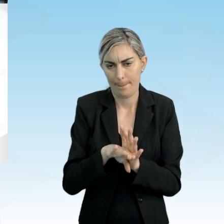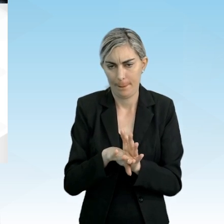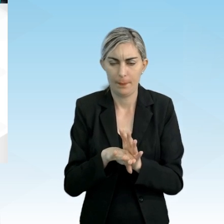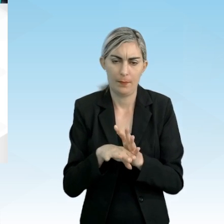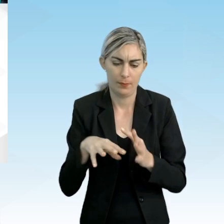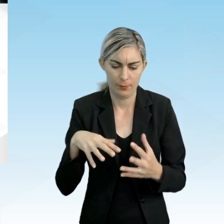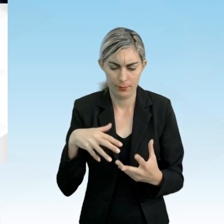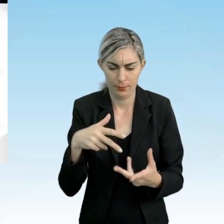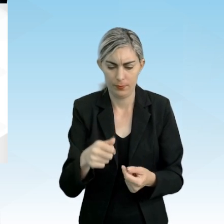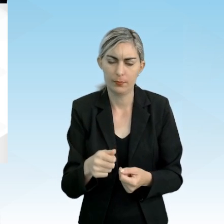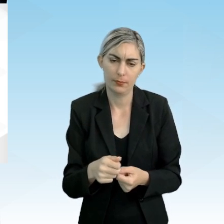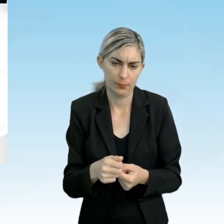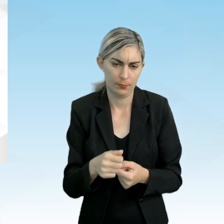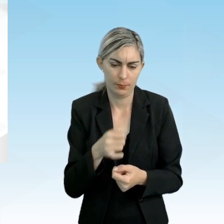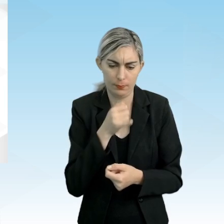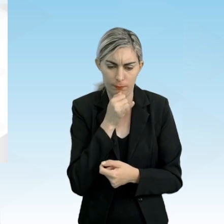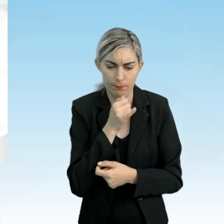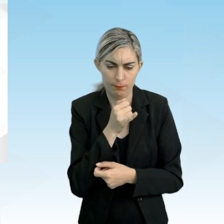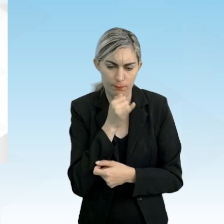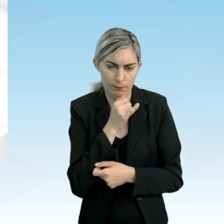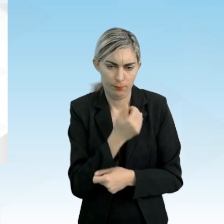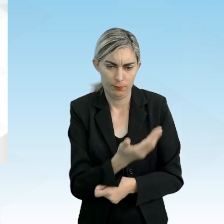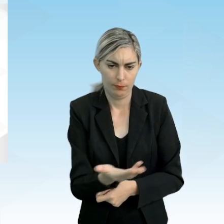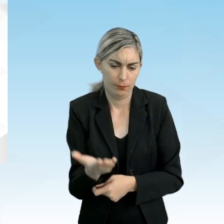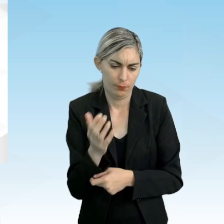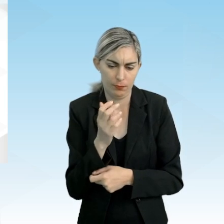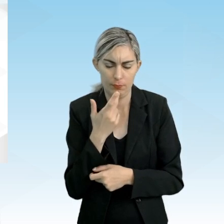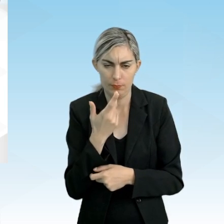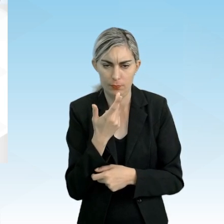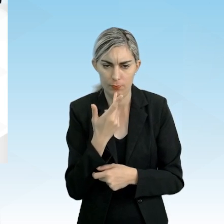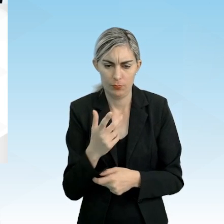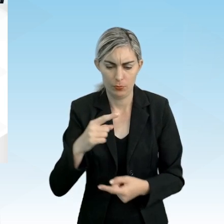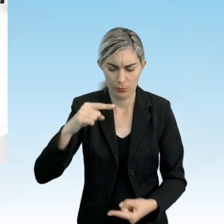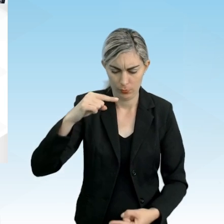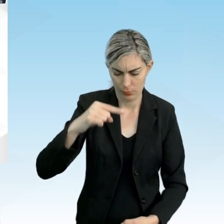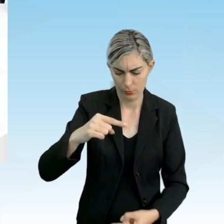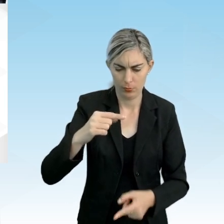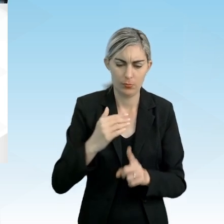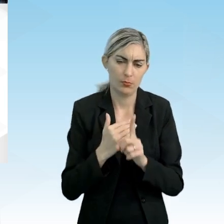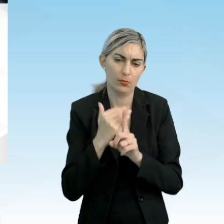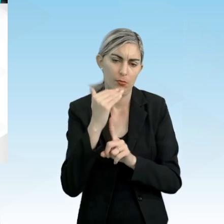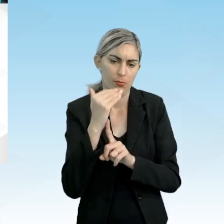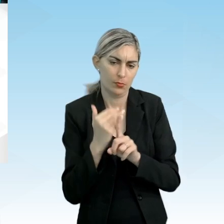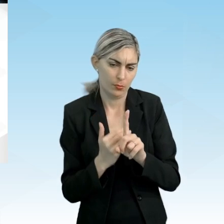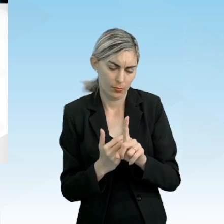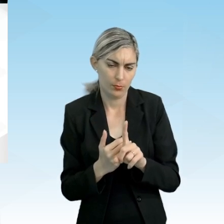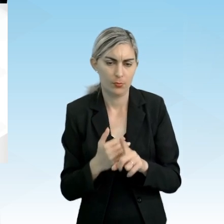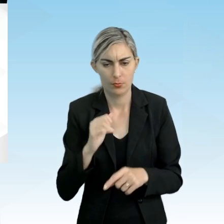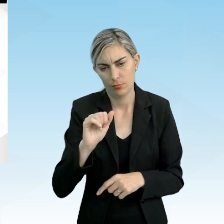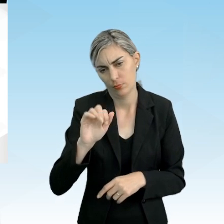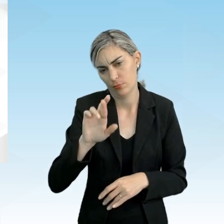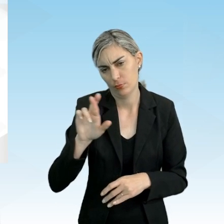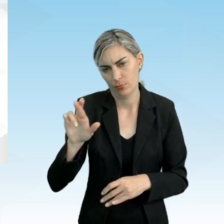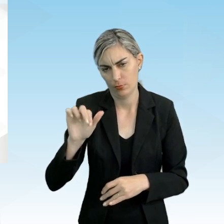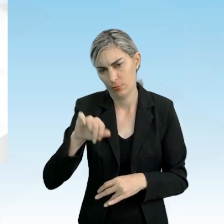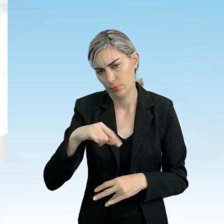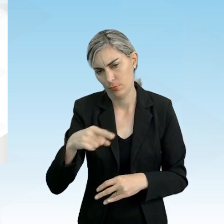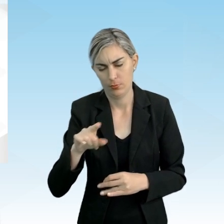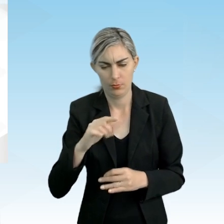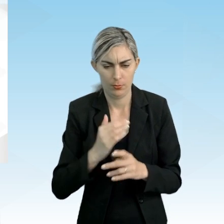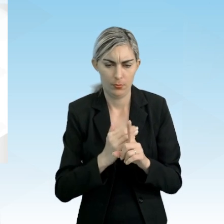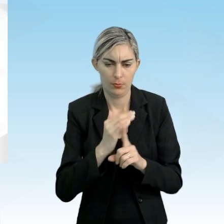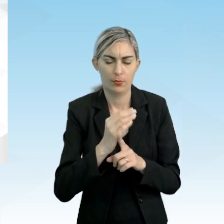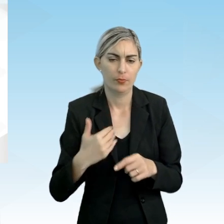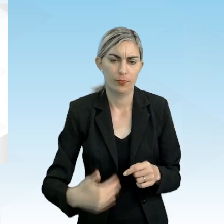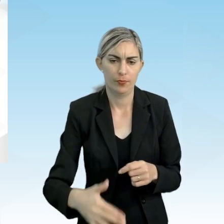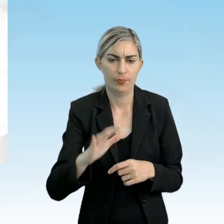um exemplo de radiação que eu posso falar aqui é da garrafa térmica que a irradiação térmica o que que vai